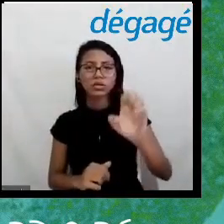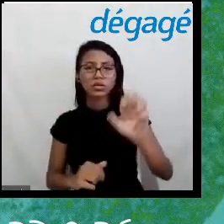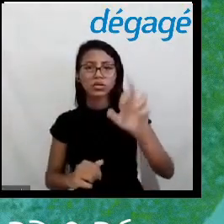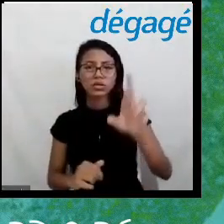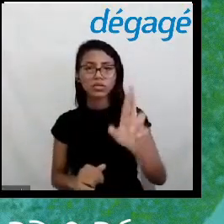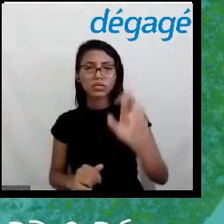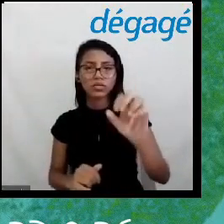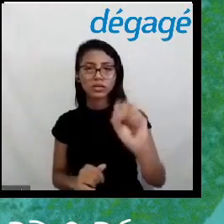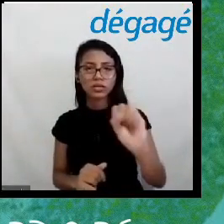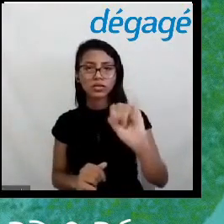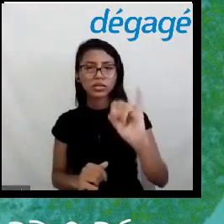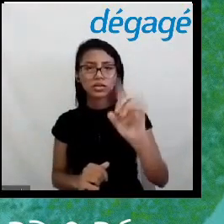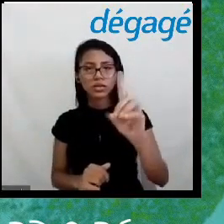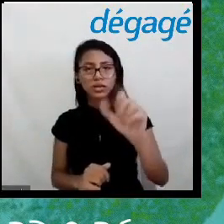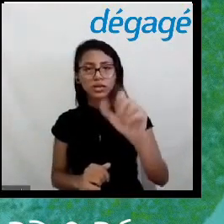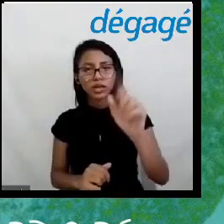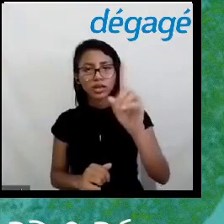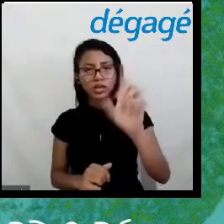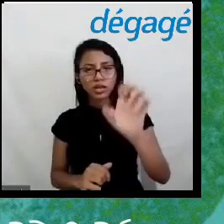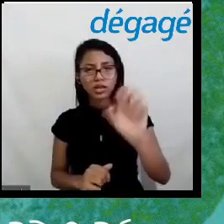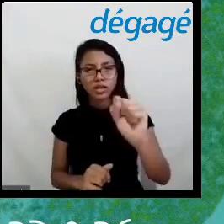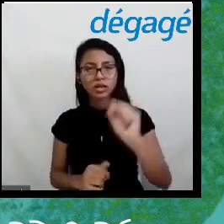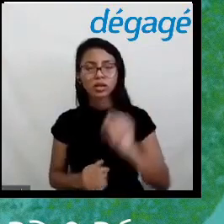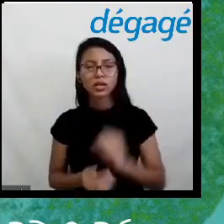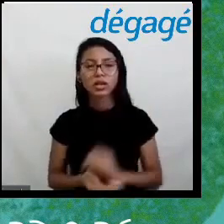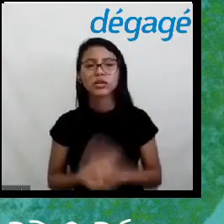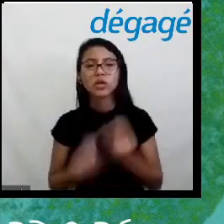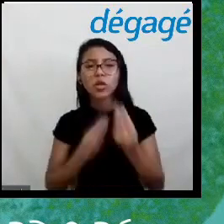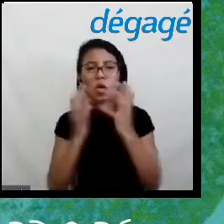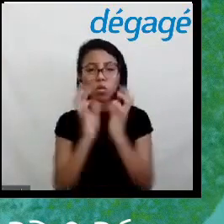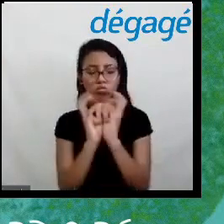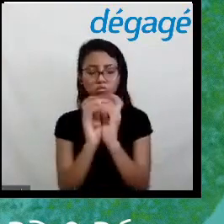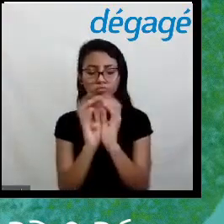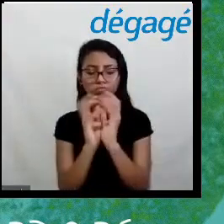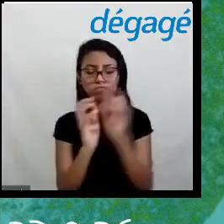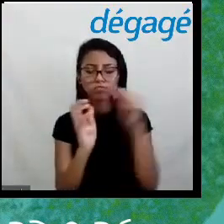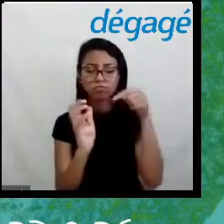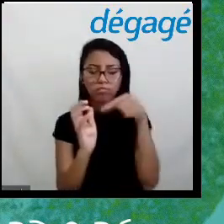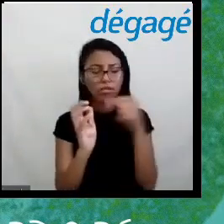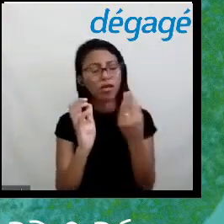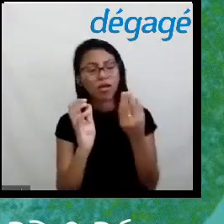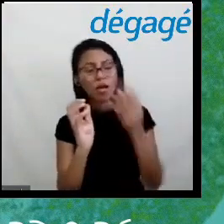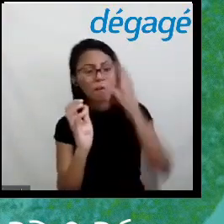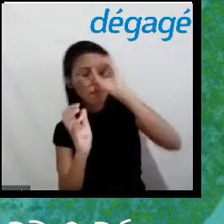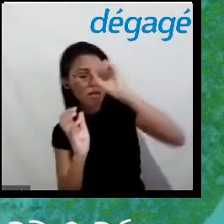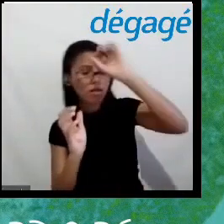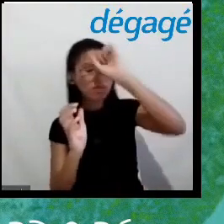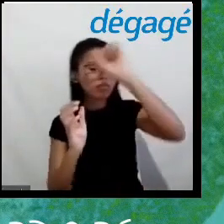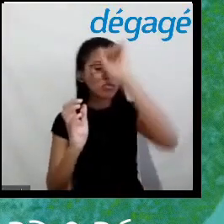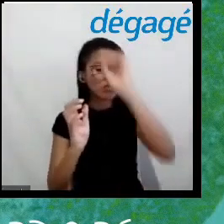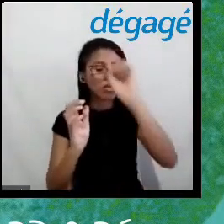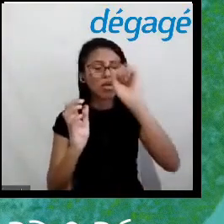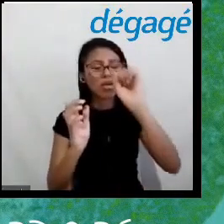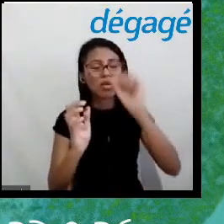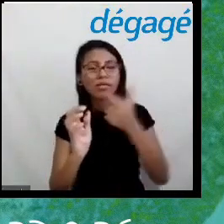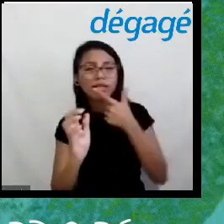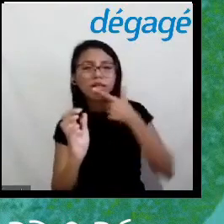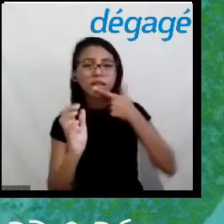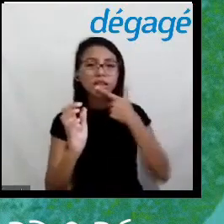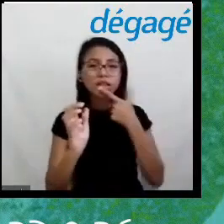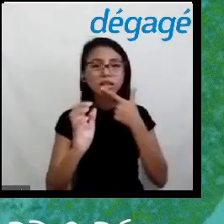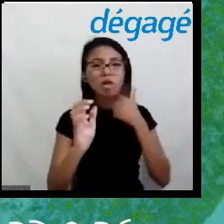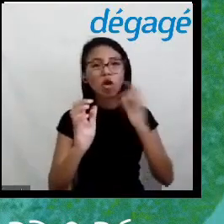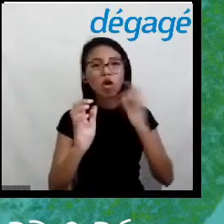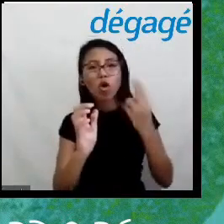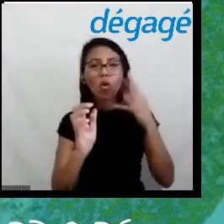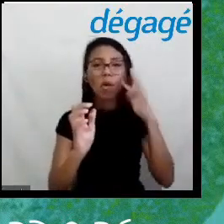tem em relação a funções cognitivas, né? A sociabilidade, a aprendizagem, humor, atenção, né? Cada um tem um ritmo